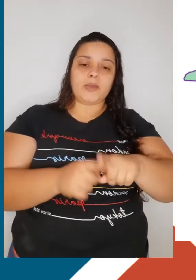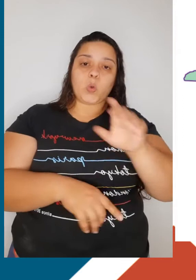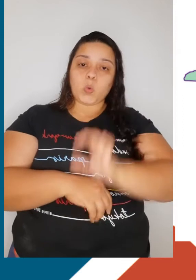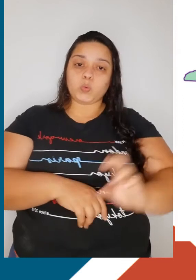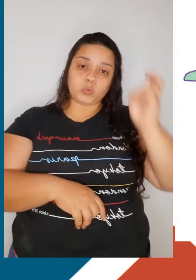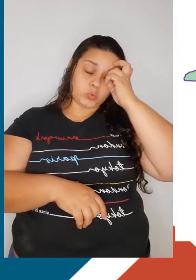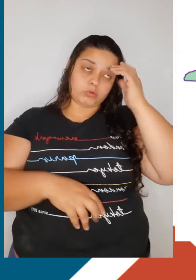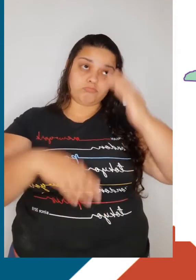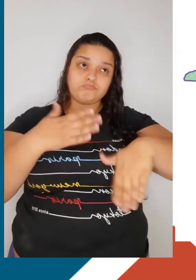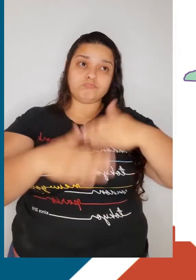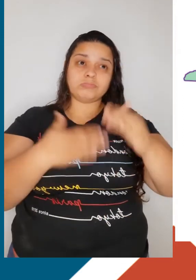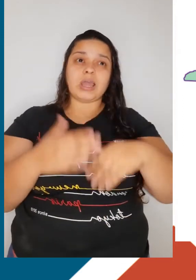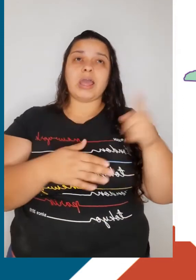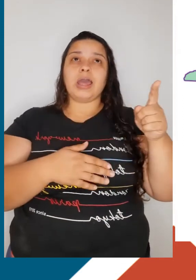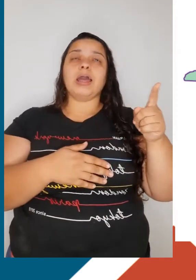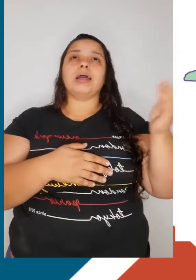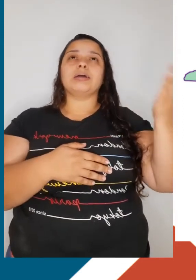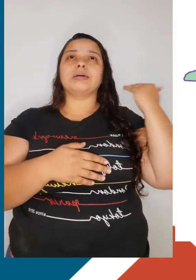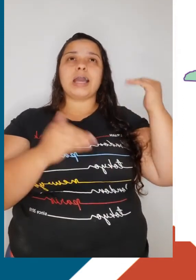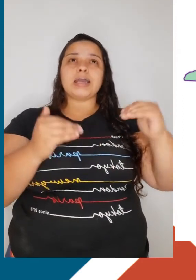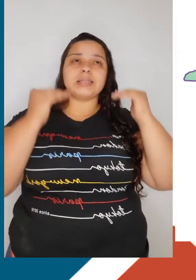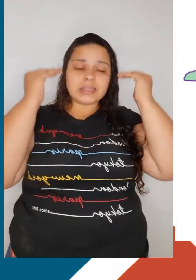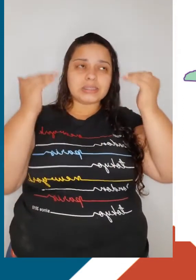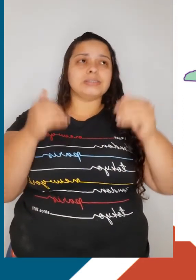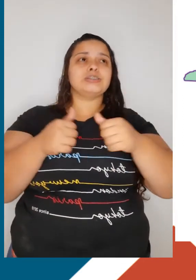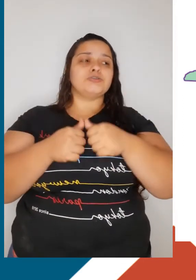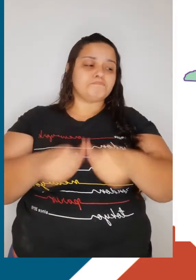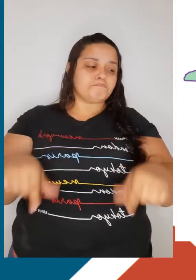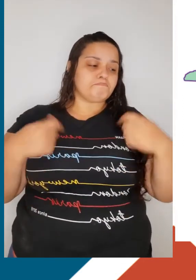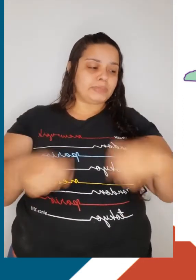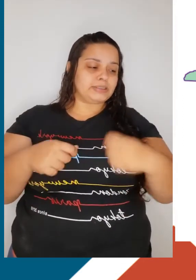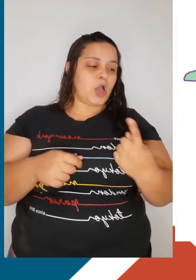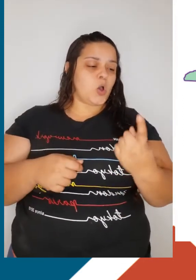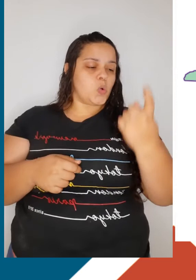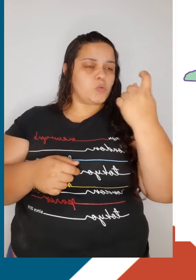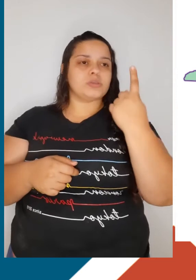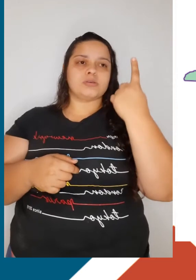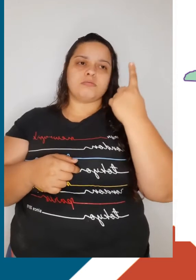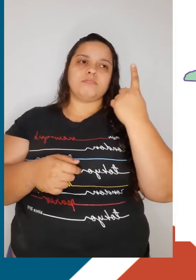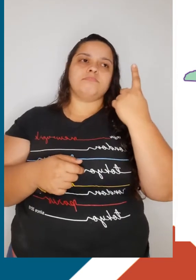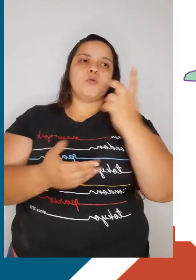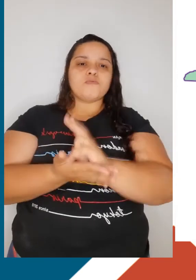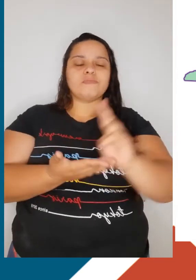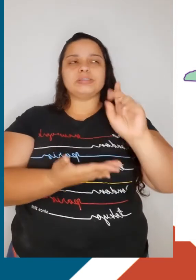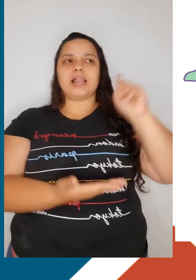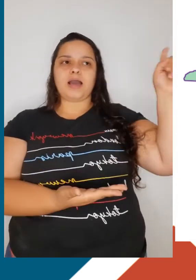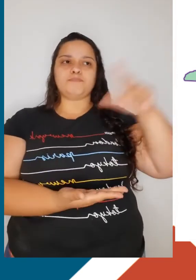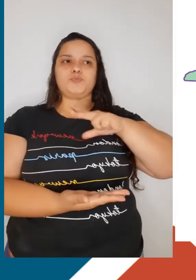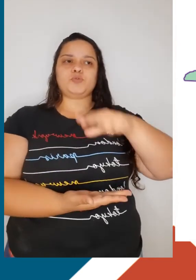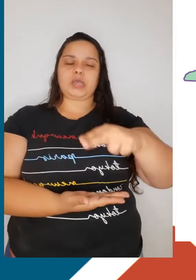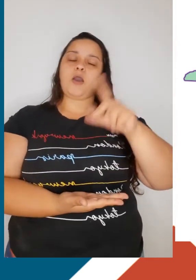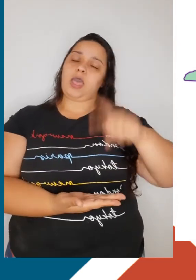cultura que foi construída, já que a elite que estava no Brasil tinha que se formar numa única universidade